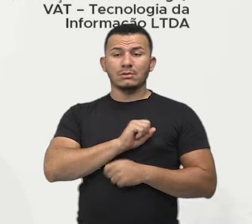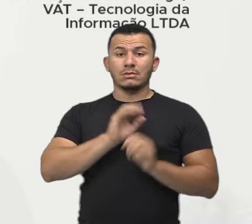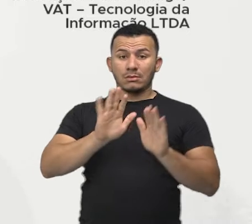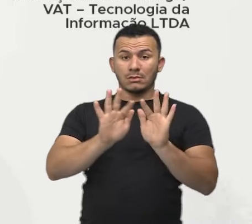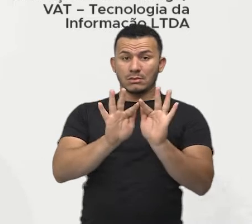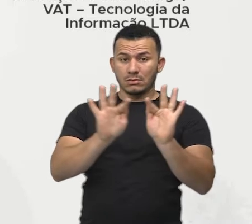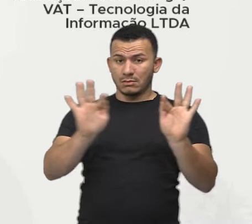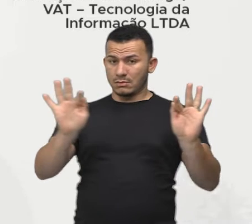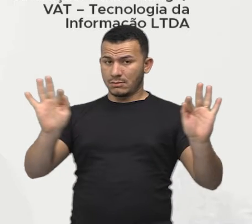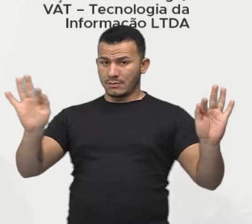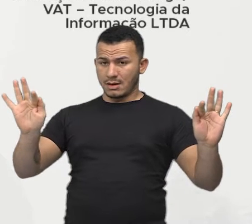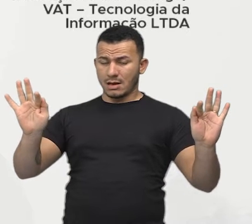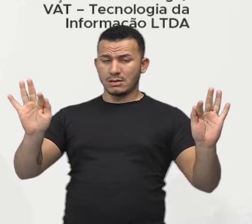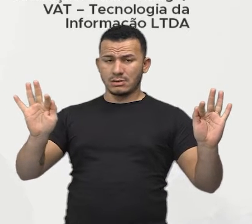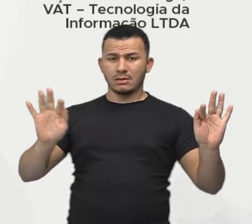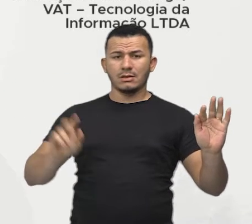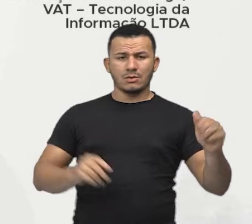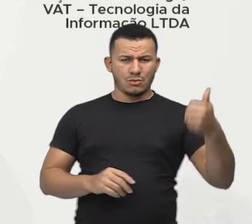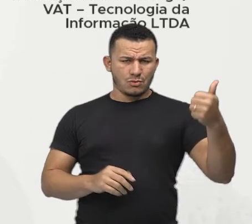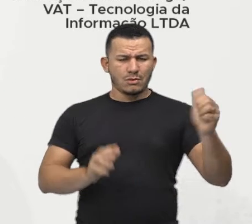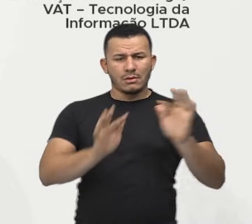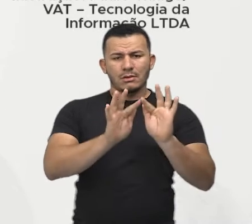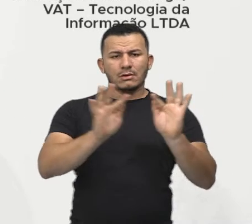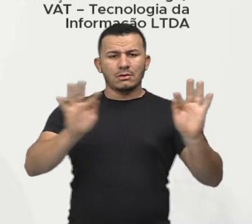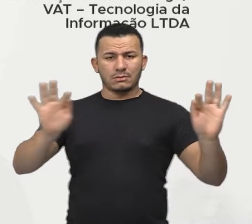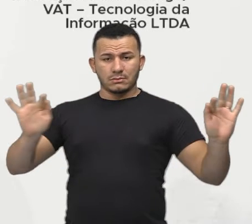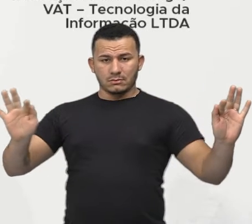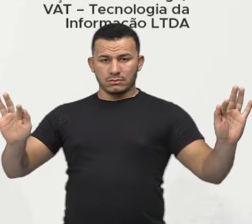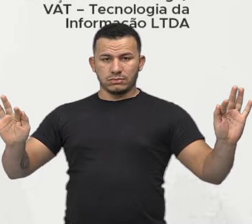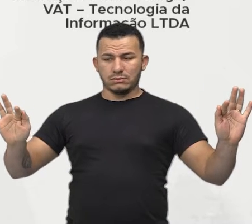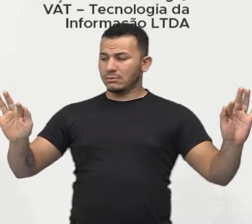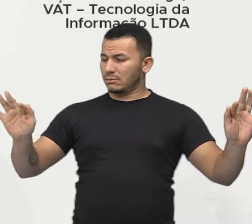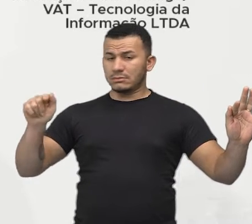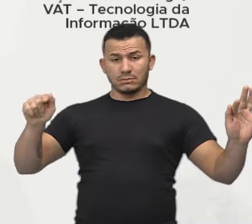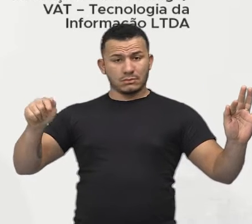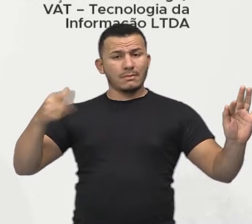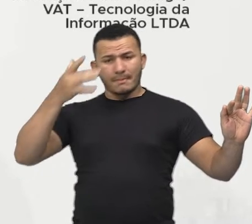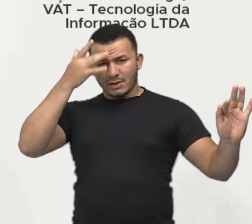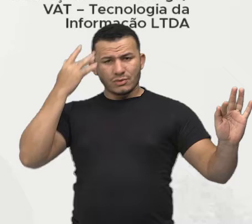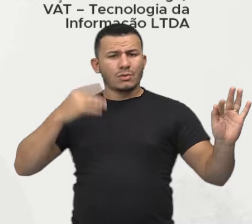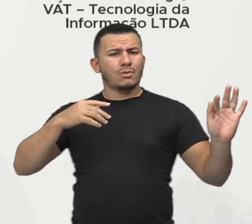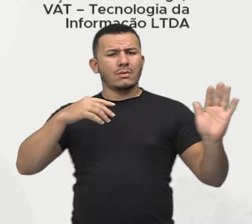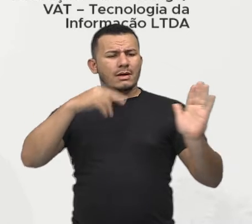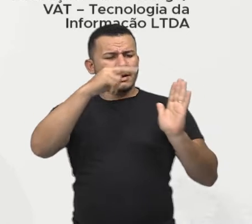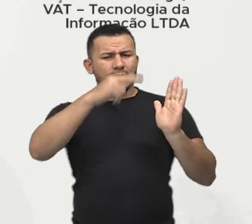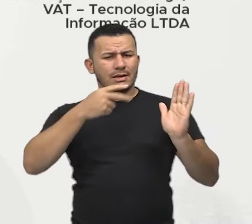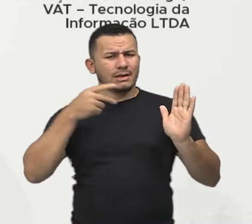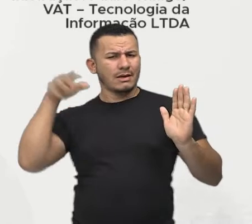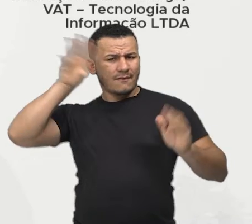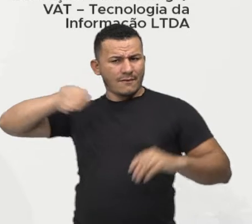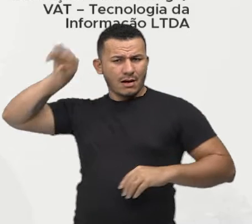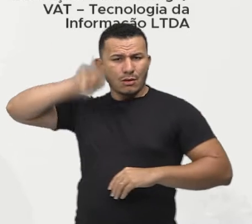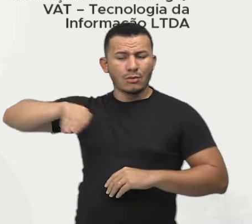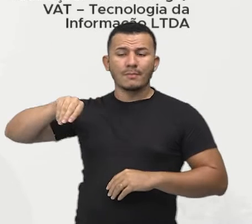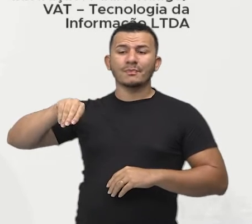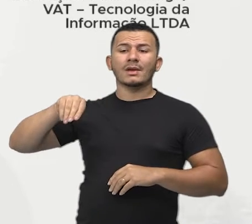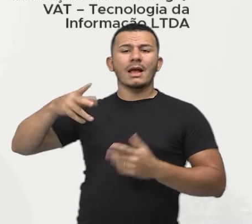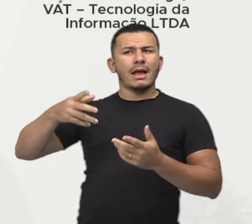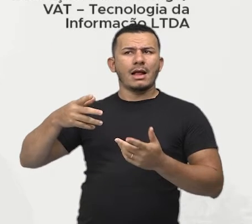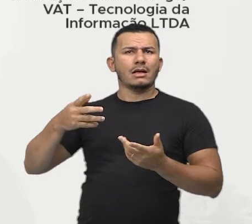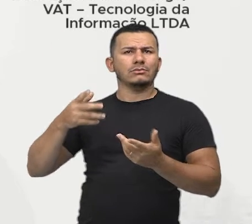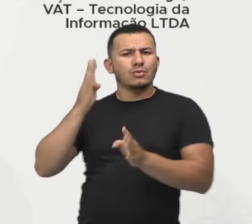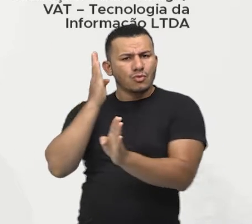aqui, gosto de comida apimentada, a pessoa que falou, ela está evidenciando aí um fato, algo